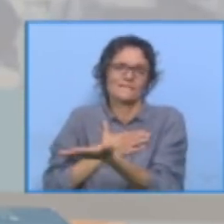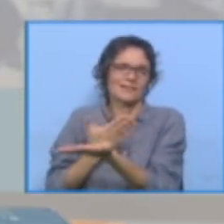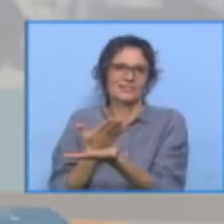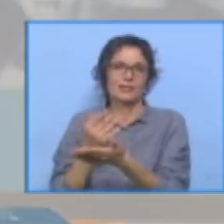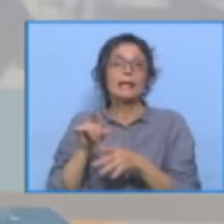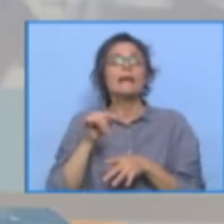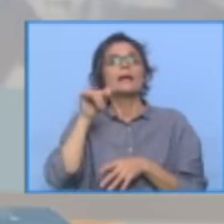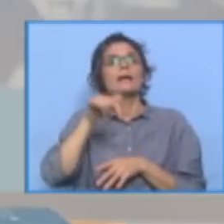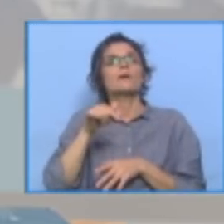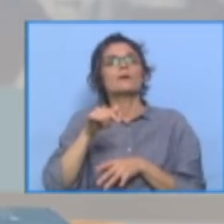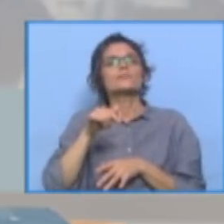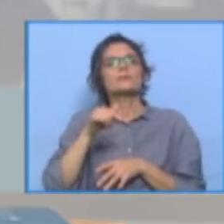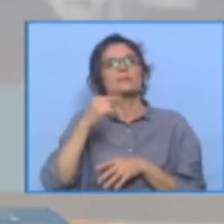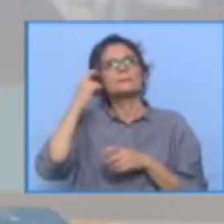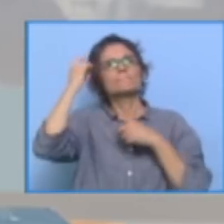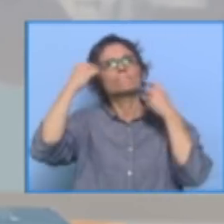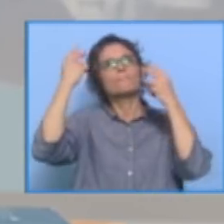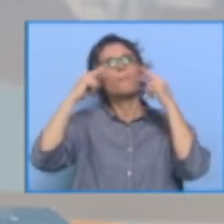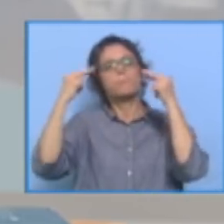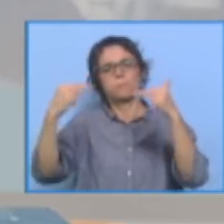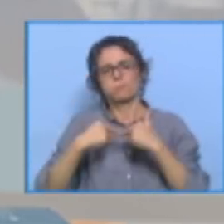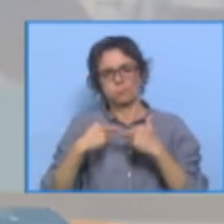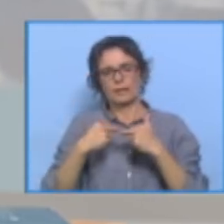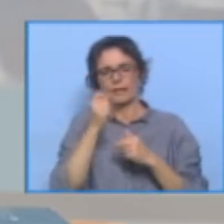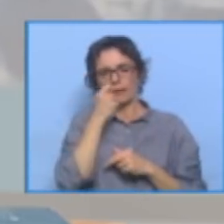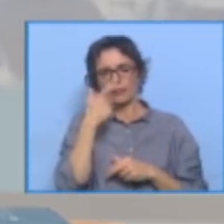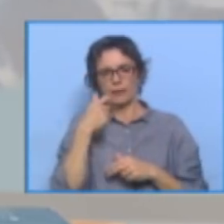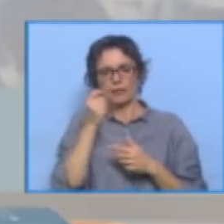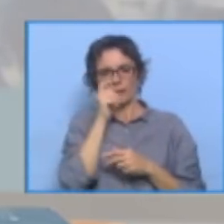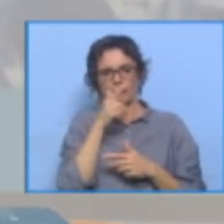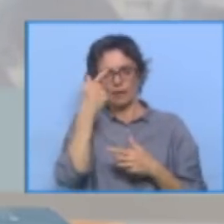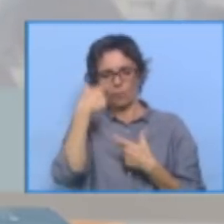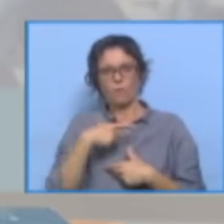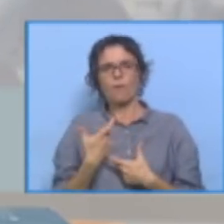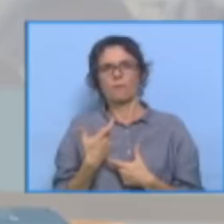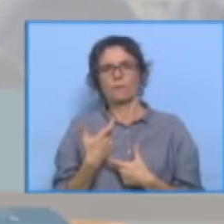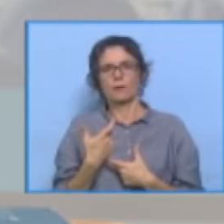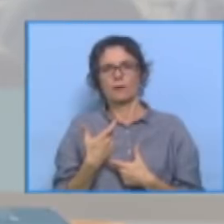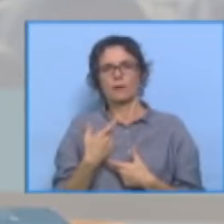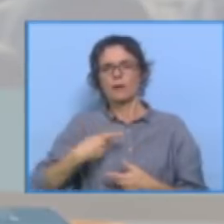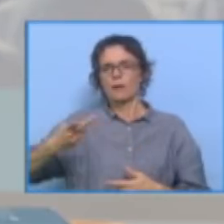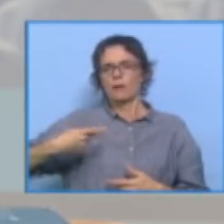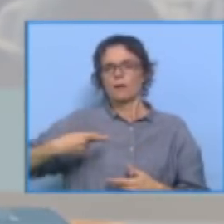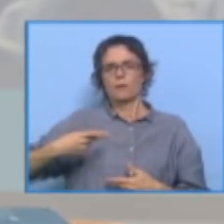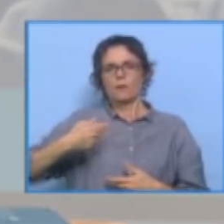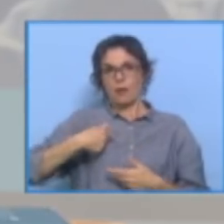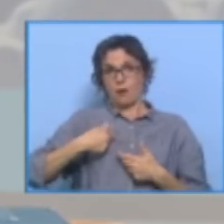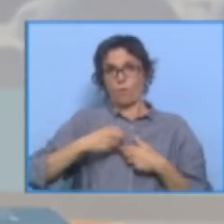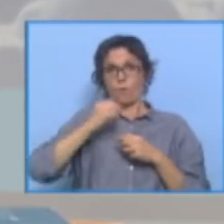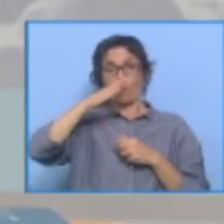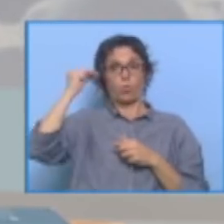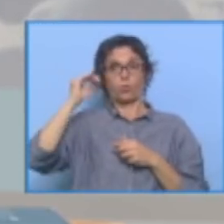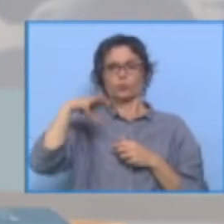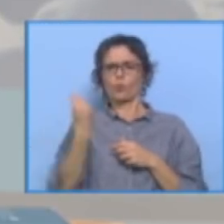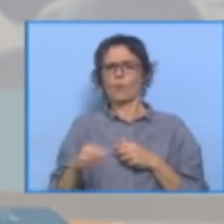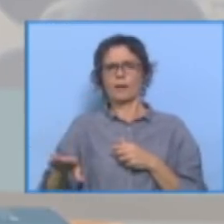Quem é que é o homem? Nós somos algo descartável? Nós somos diferentes porque somos mais velhos ou mais novos? E é isso que nós fomos procurando